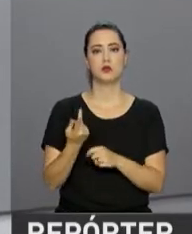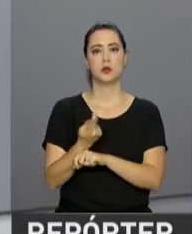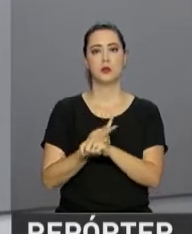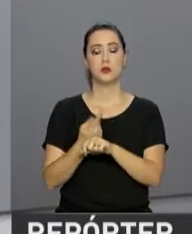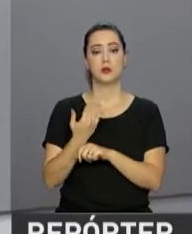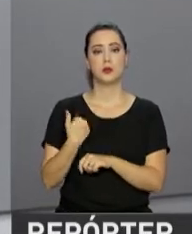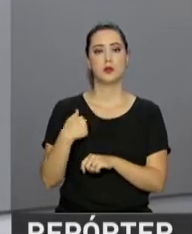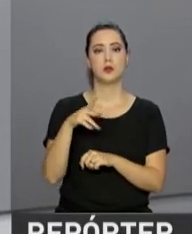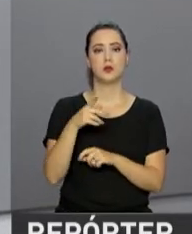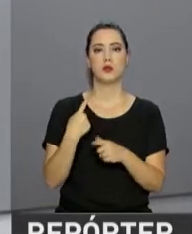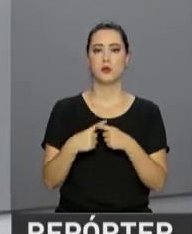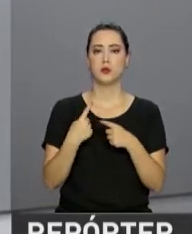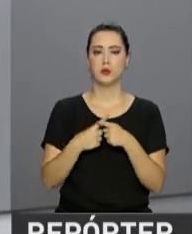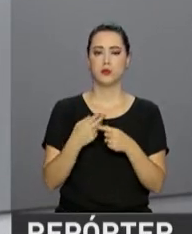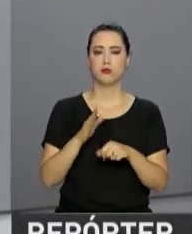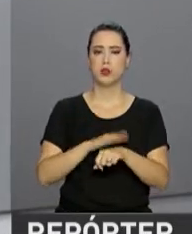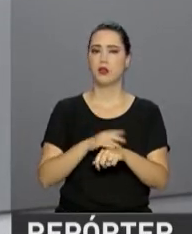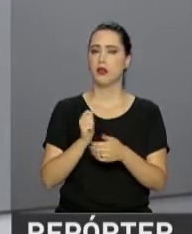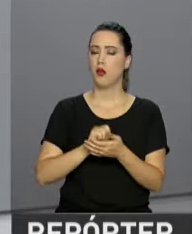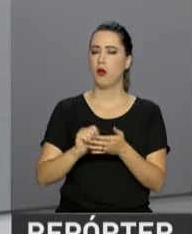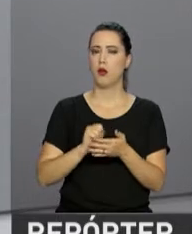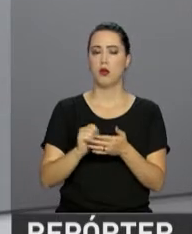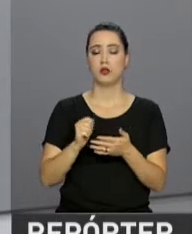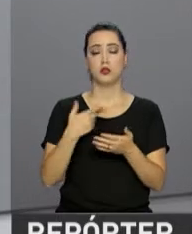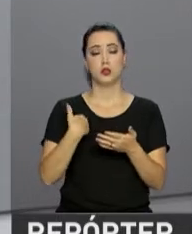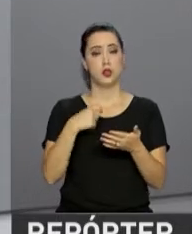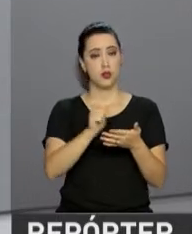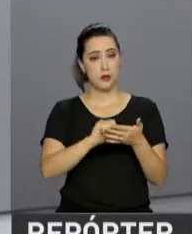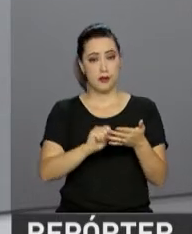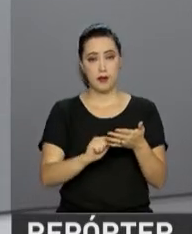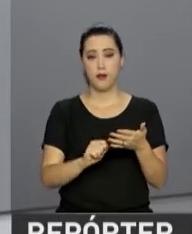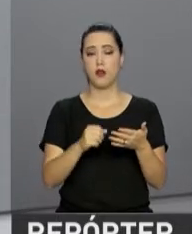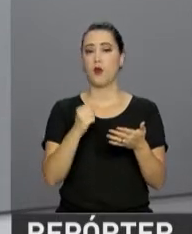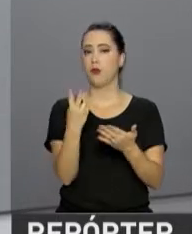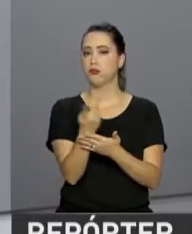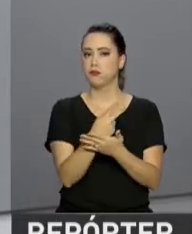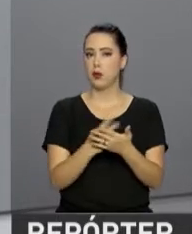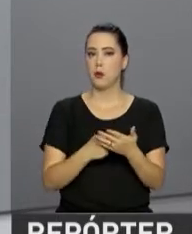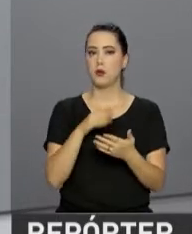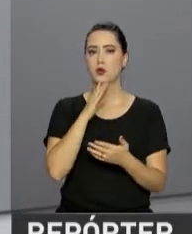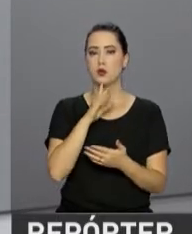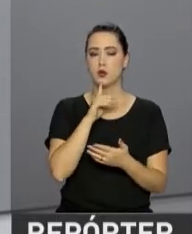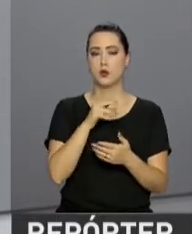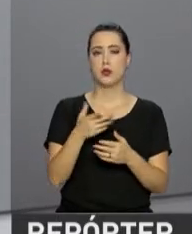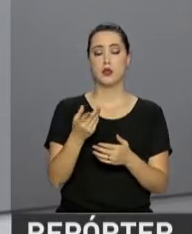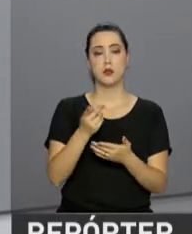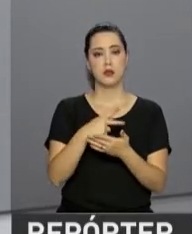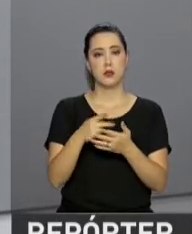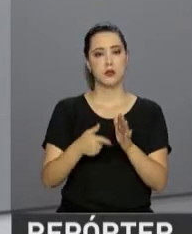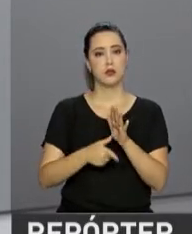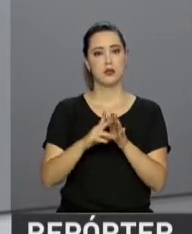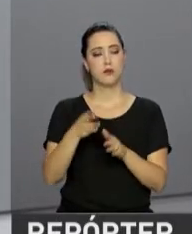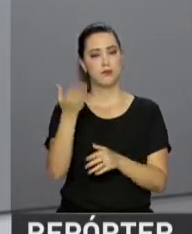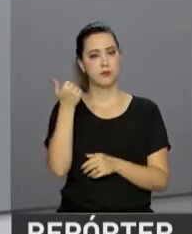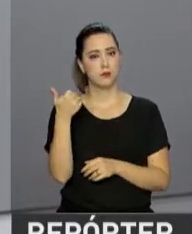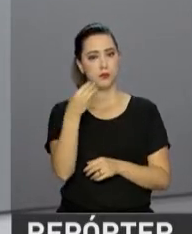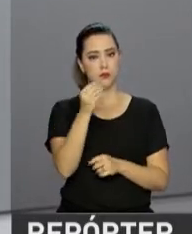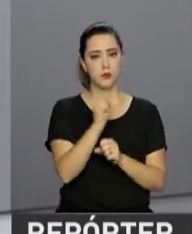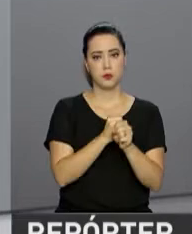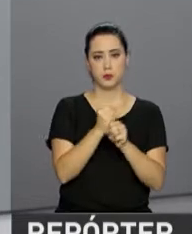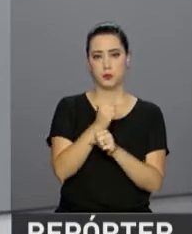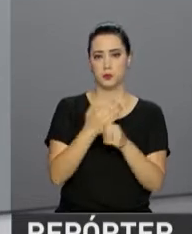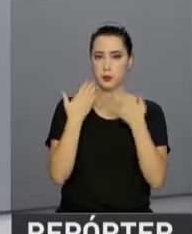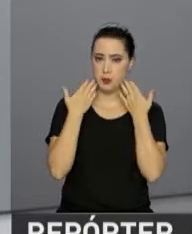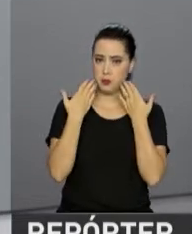busca uma inspiração extra na hora de criar o trabalho pode conhecer as redações e desenhos vencedores dos últimos dez anos